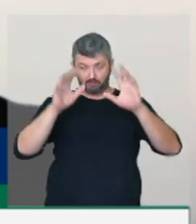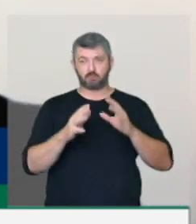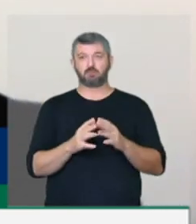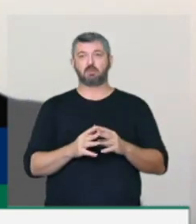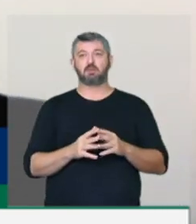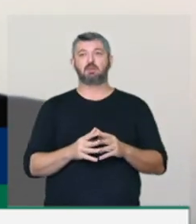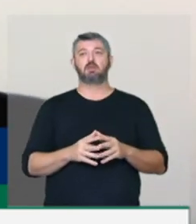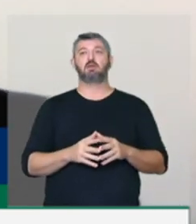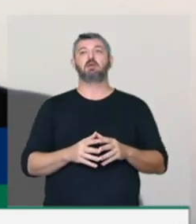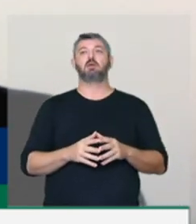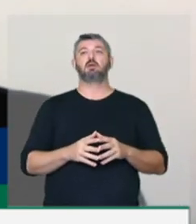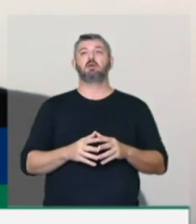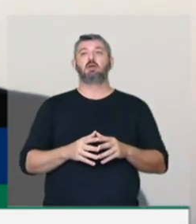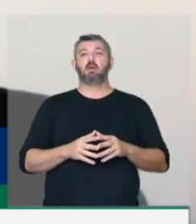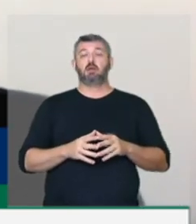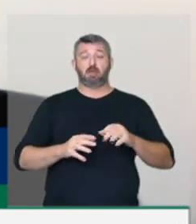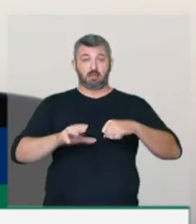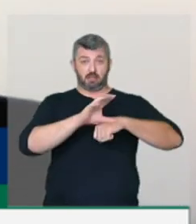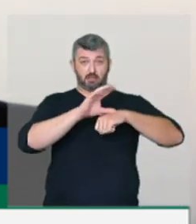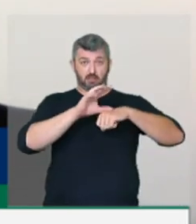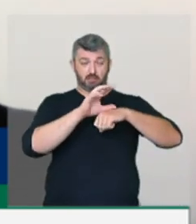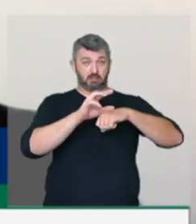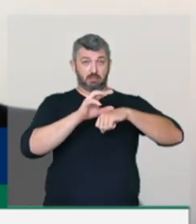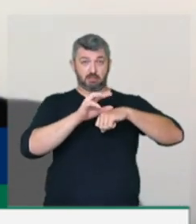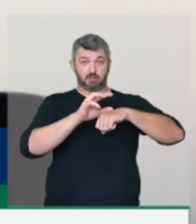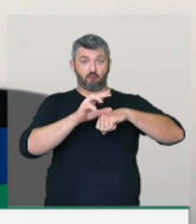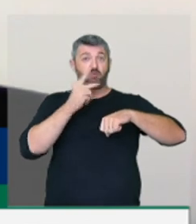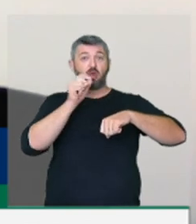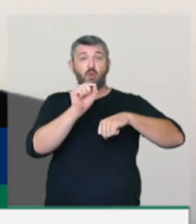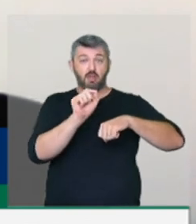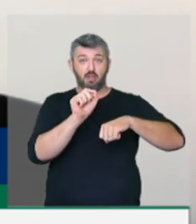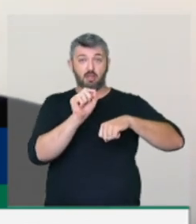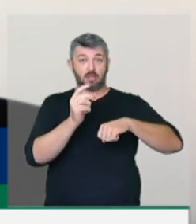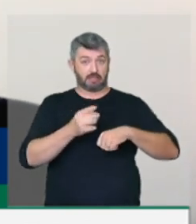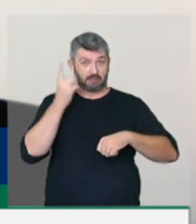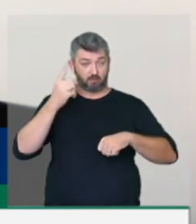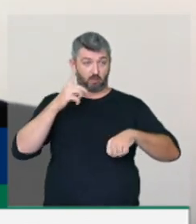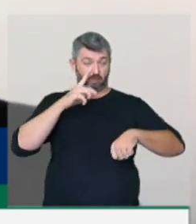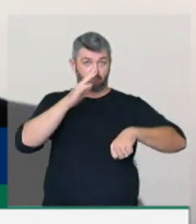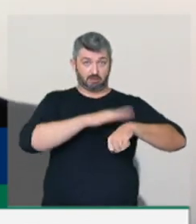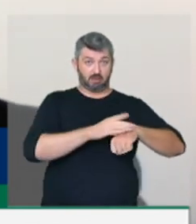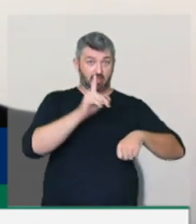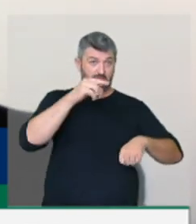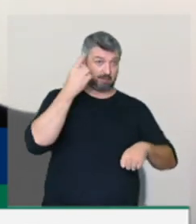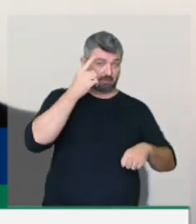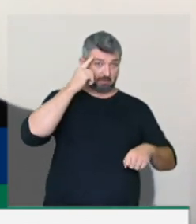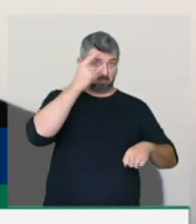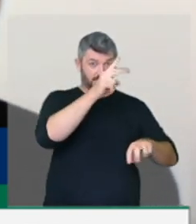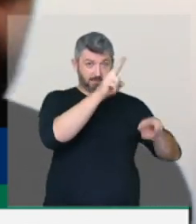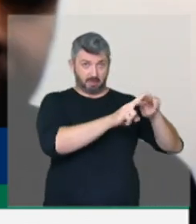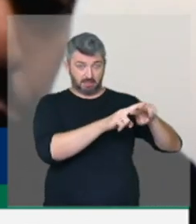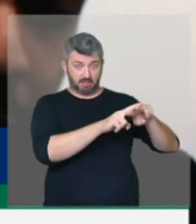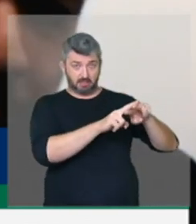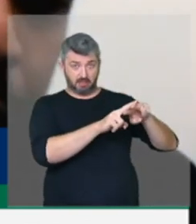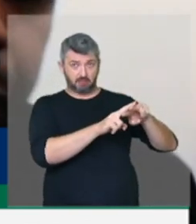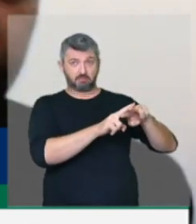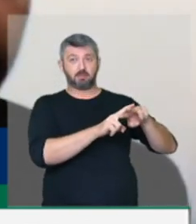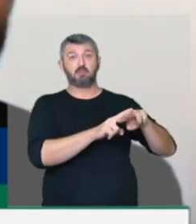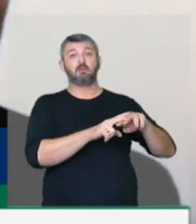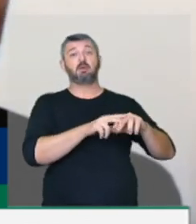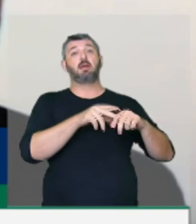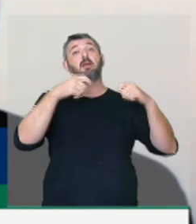que se frise que a permissão constitucional para que o parlamentar, na vigência de seu mandato, seja preso, depende,